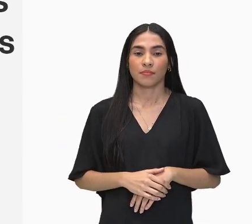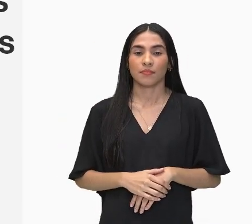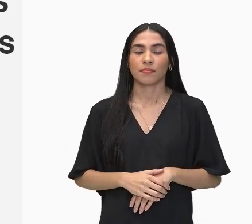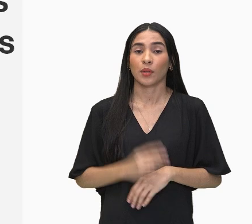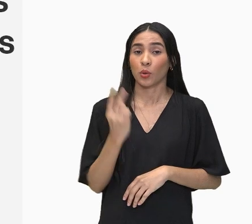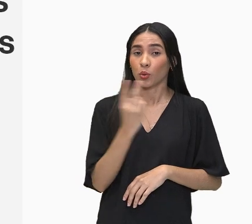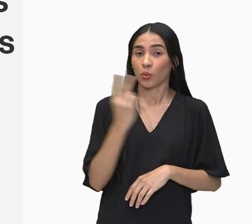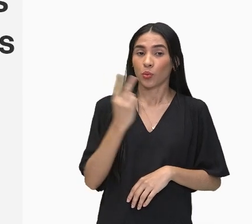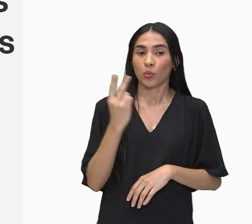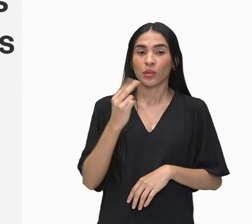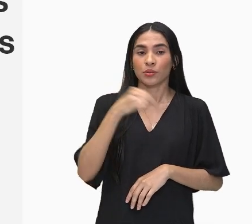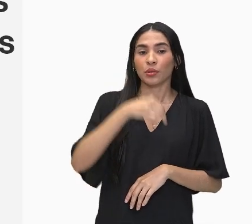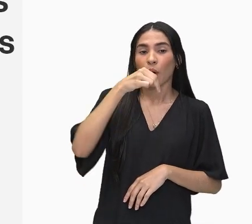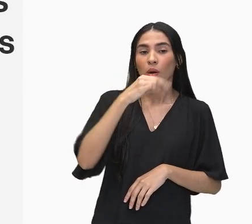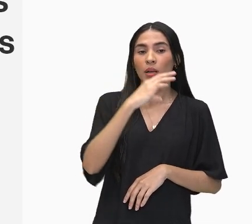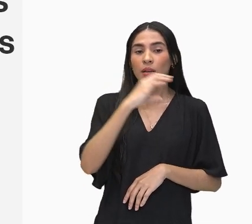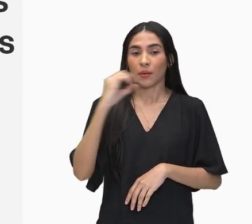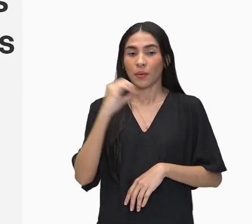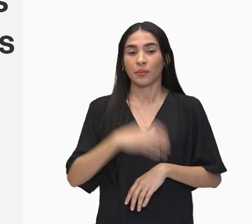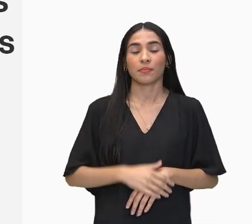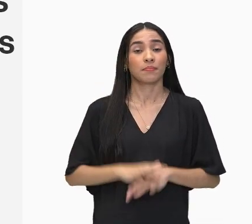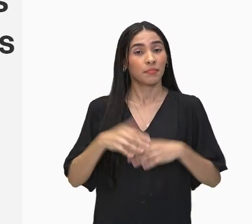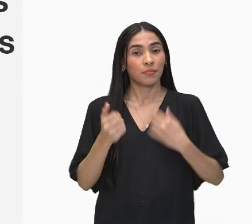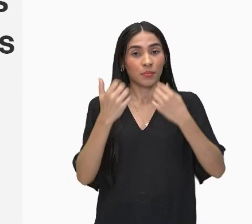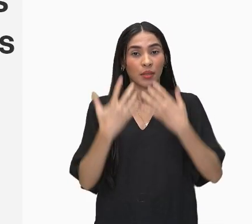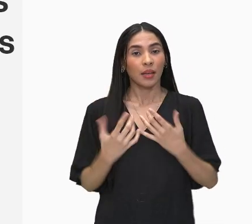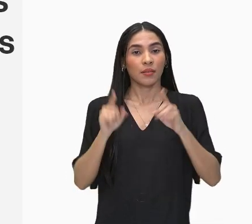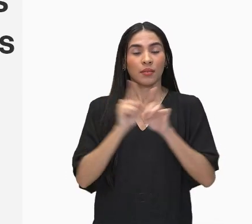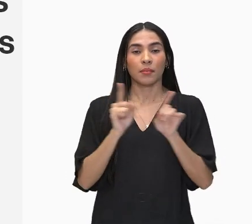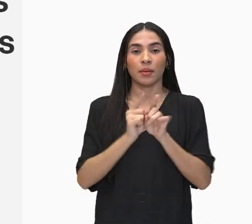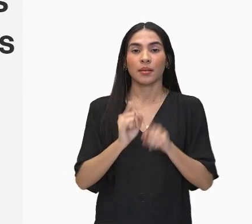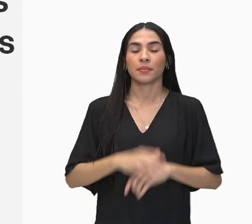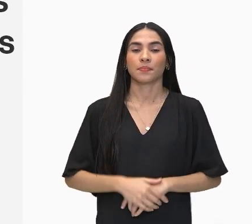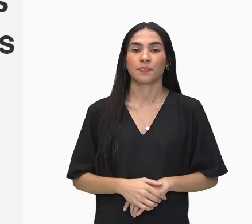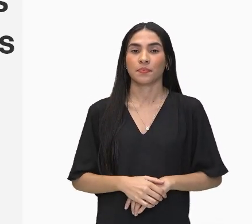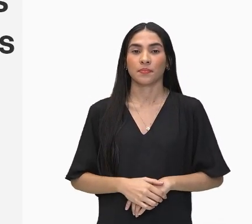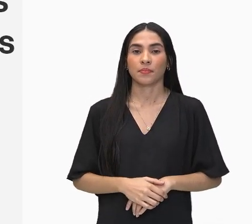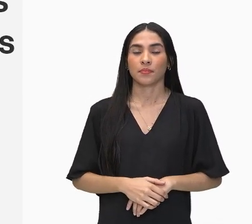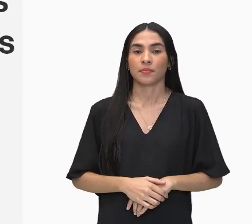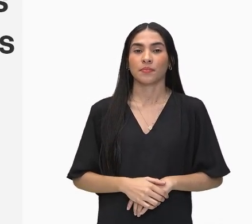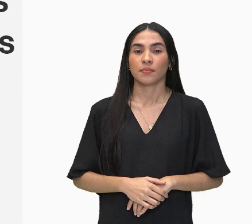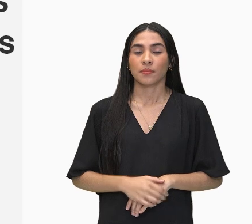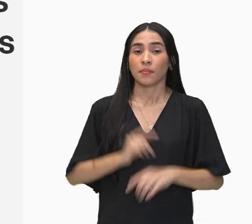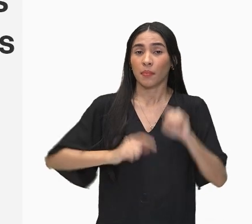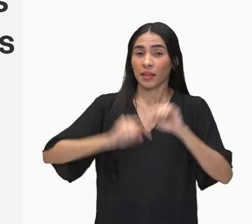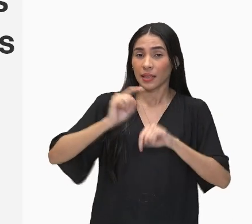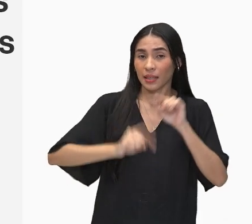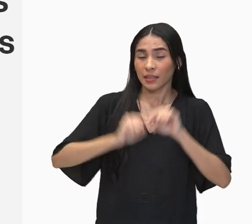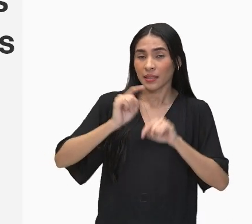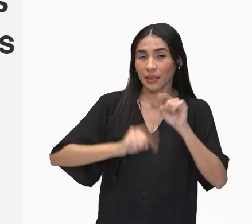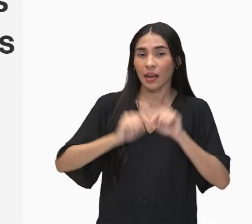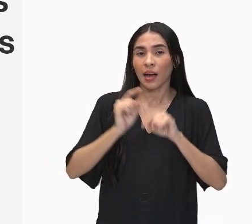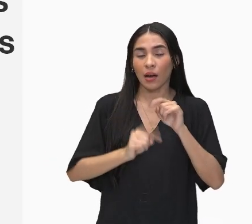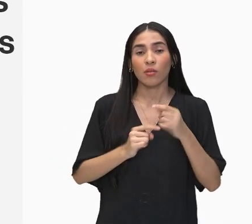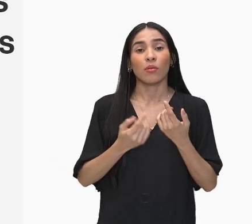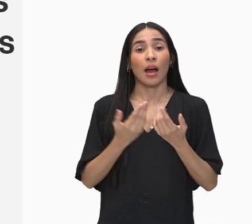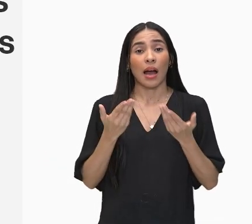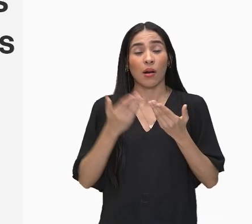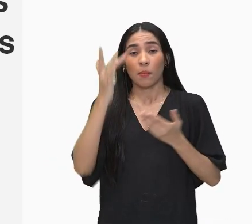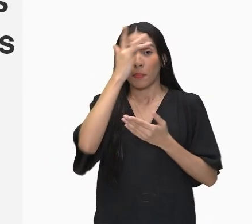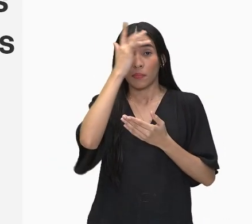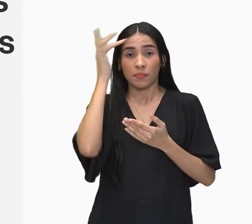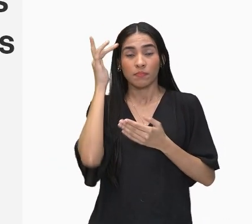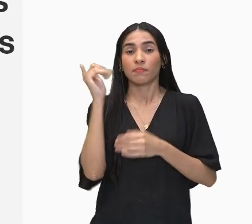duas regiões. E como já foi dito, né, tanto para o transporte de cargas, para o transporte de passageiro, o